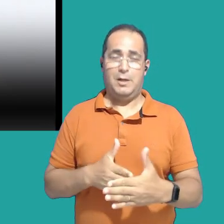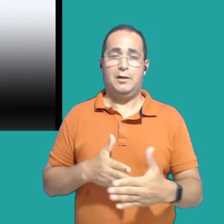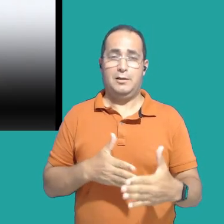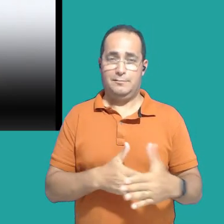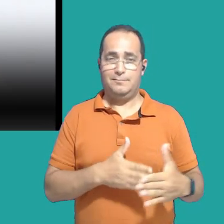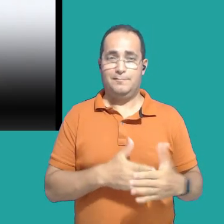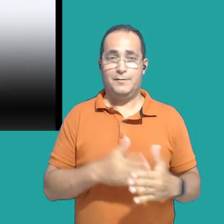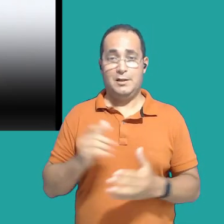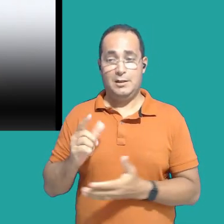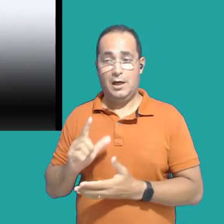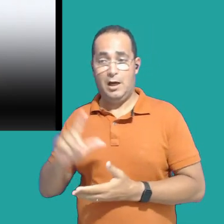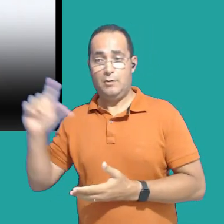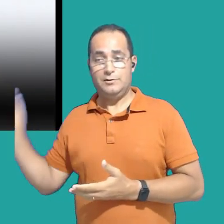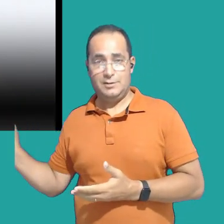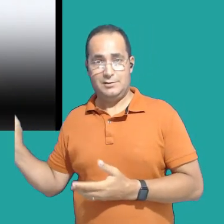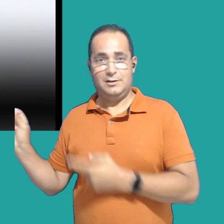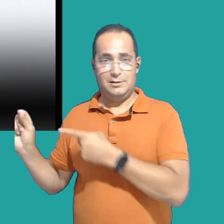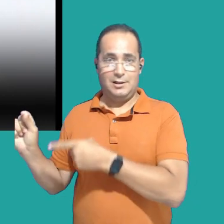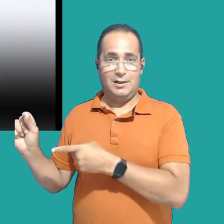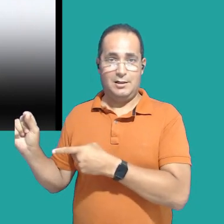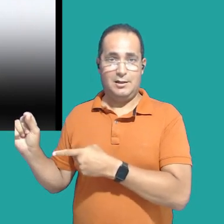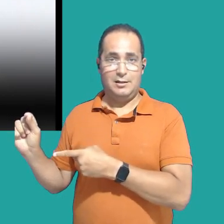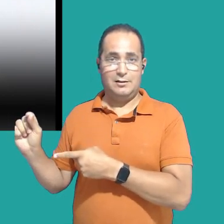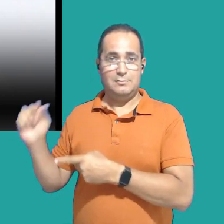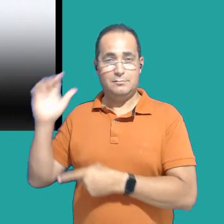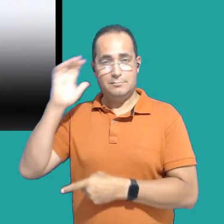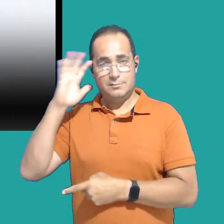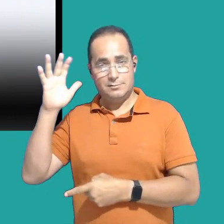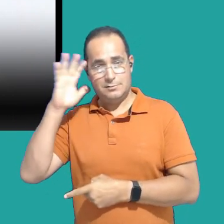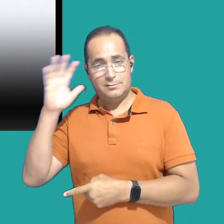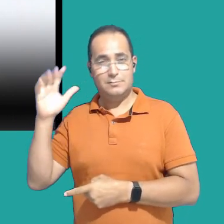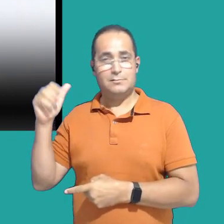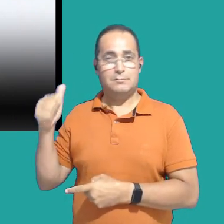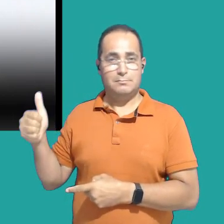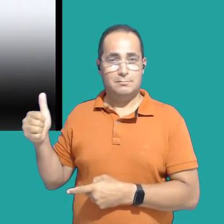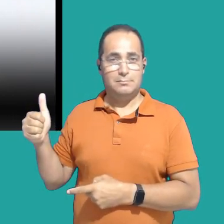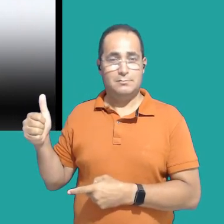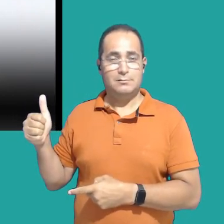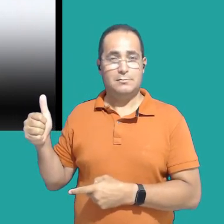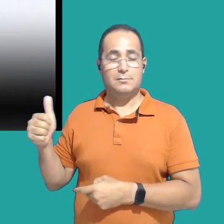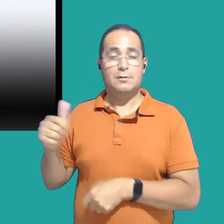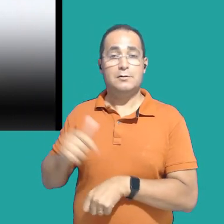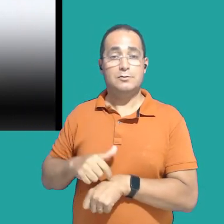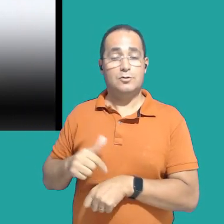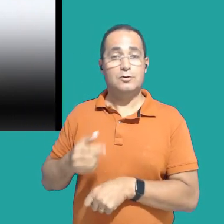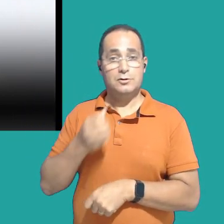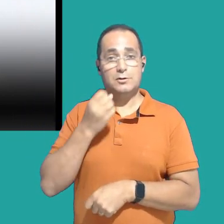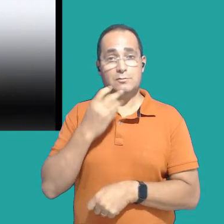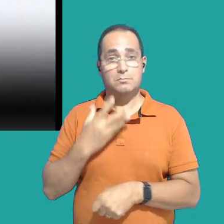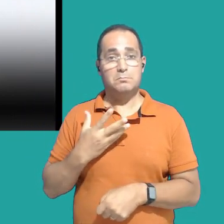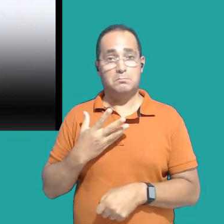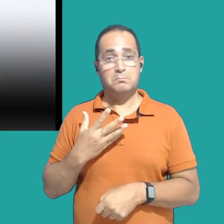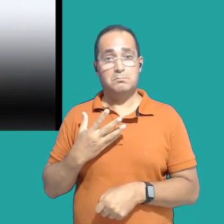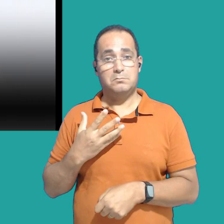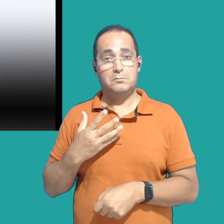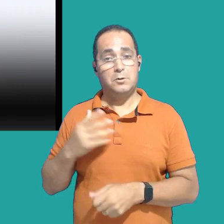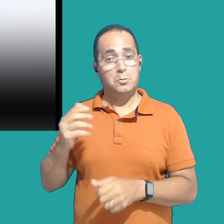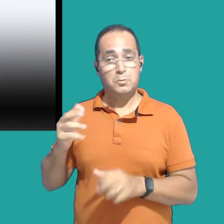uma barreira. E a ausência dela, bem pensada, bem pontual, trouxe um